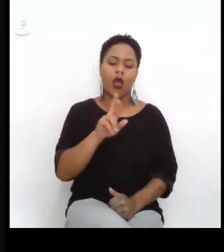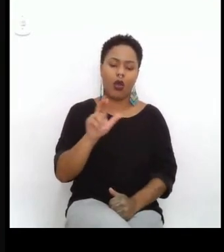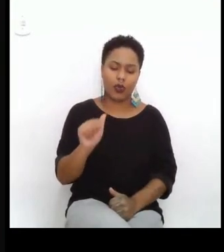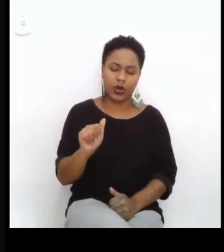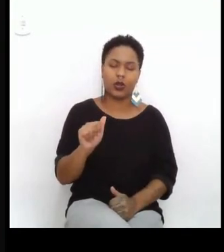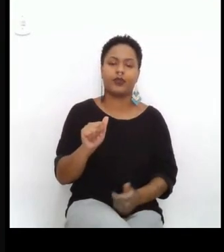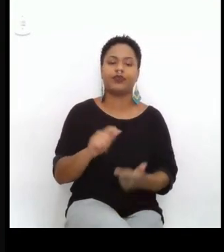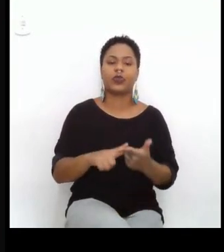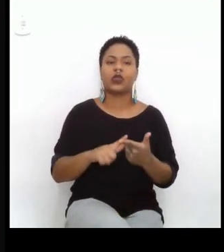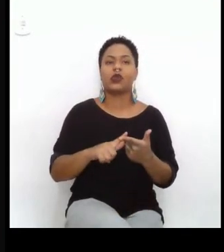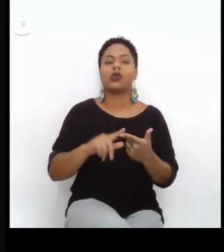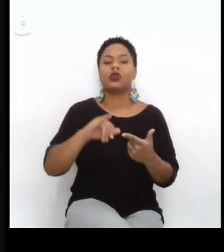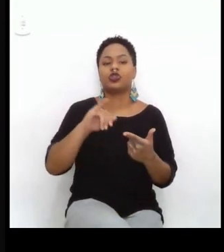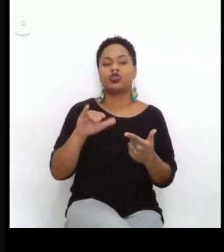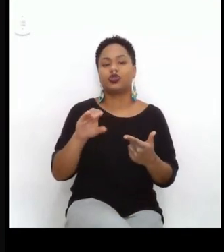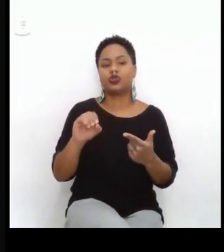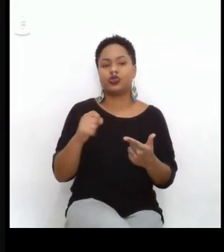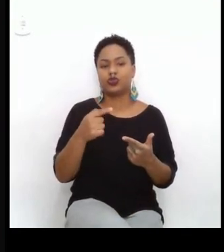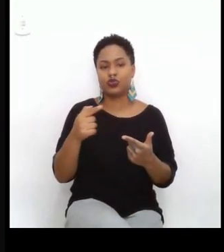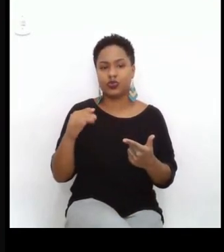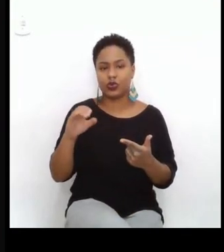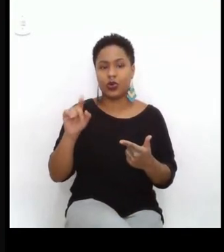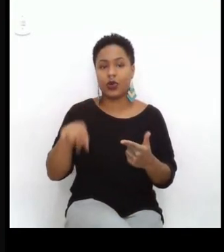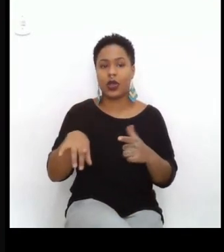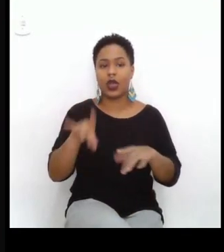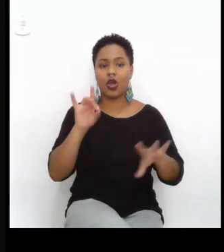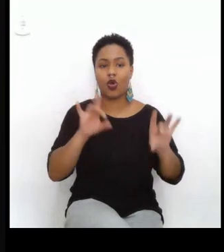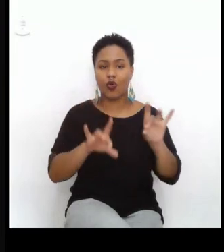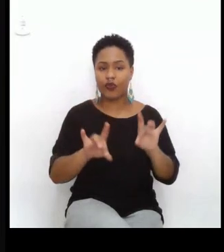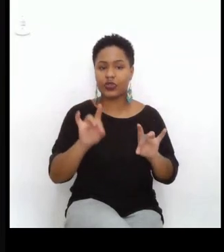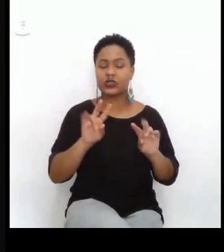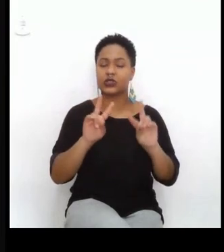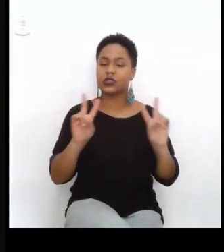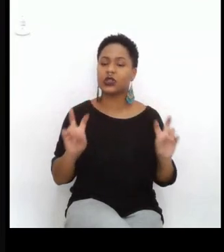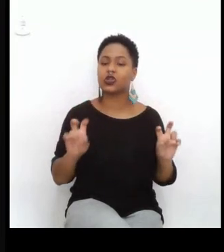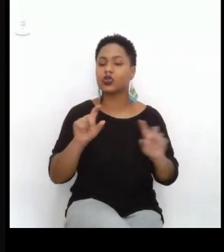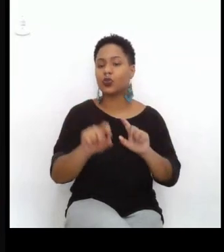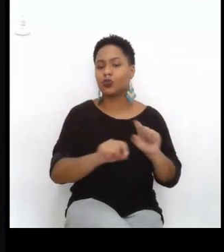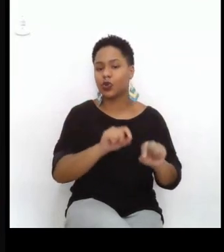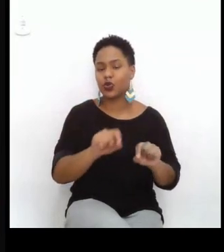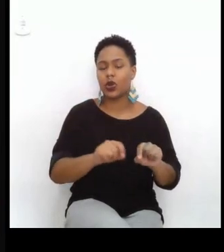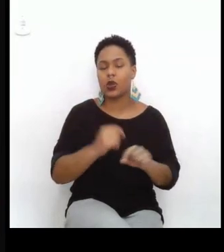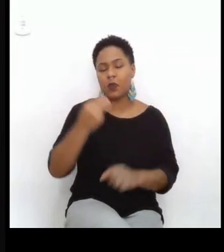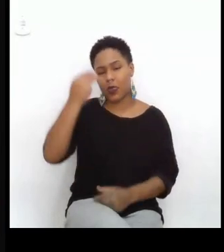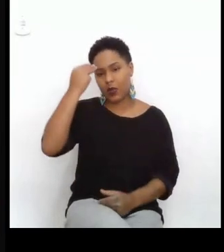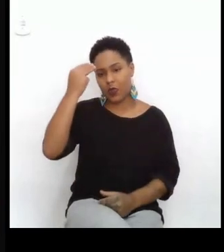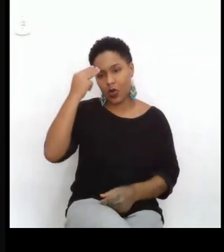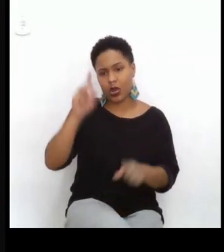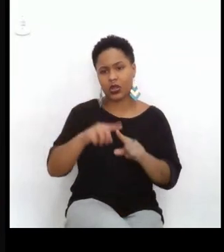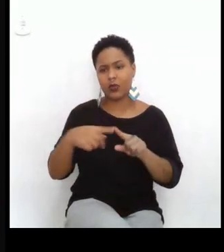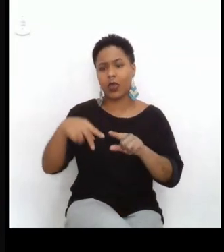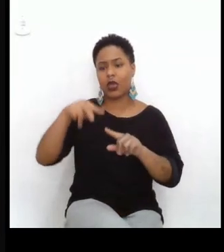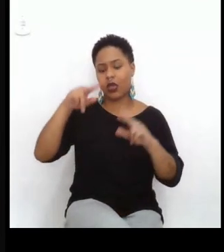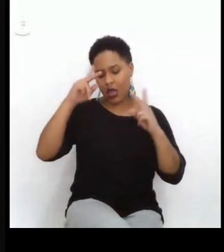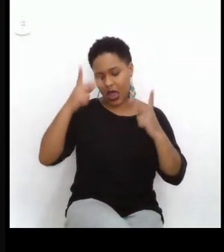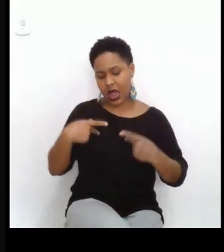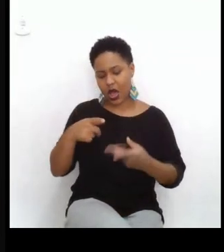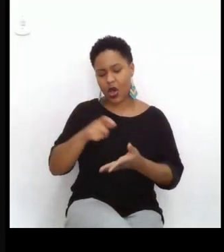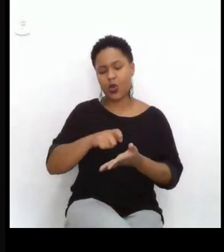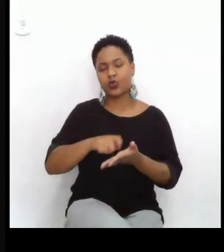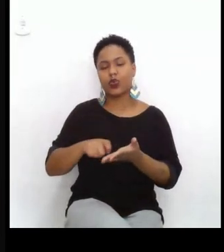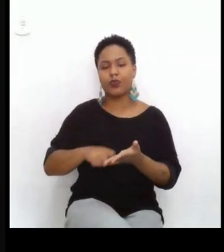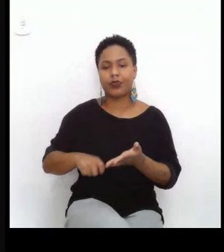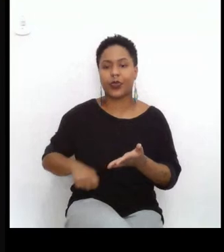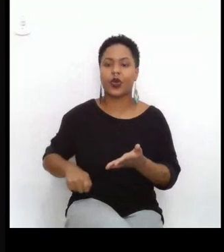e quer uma foi uma oficina sobre sobre memória e sobre essas autobiografias de pessoas transas Então